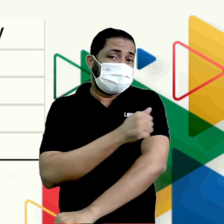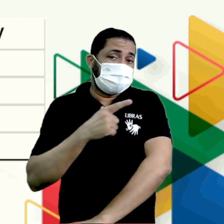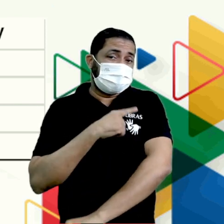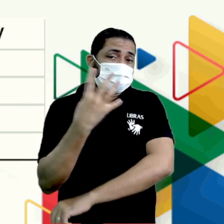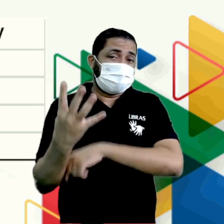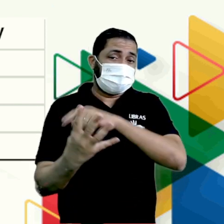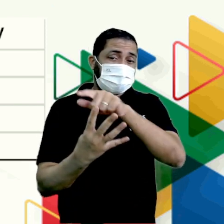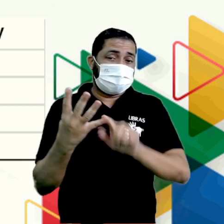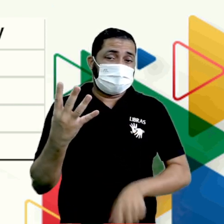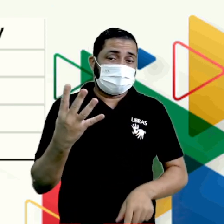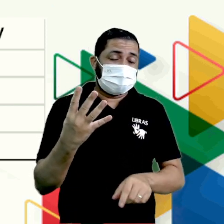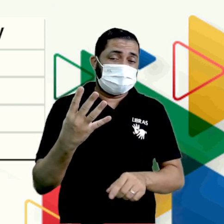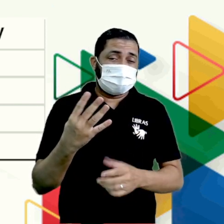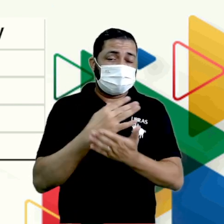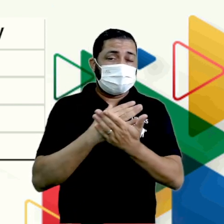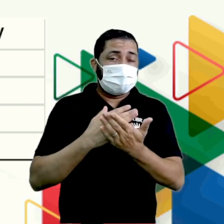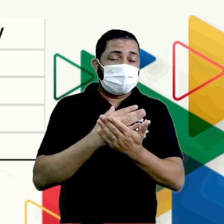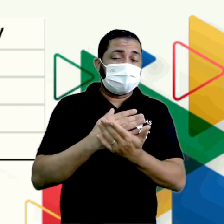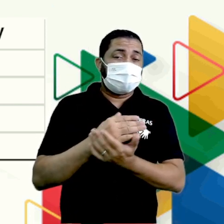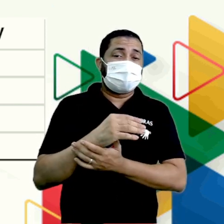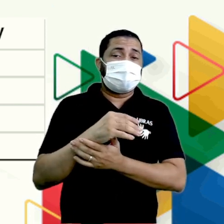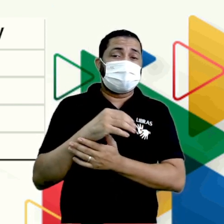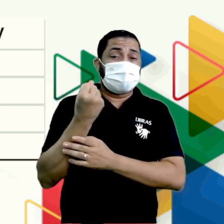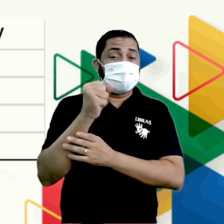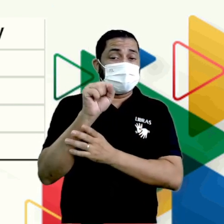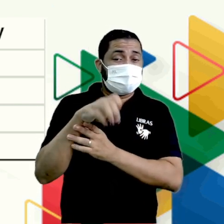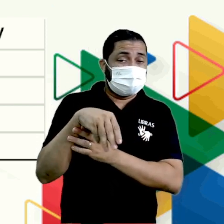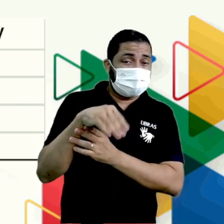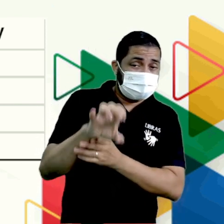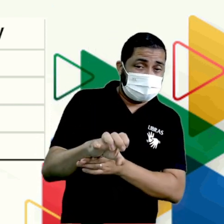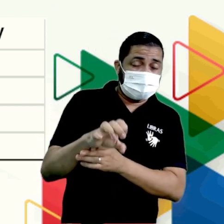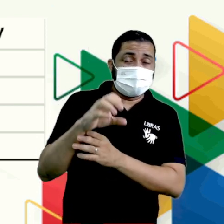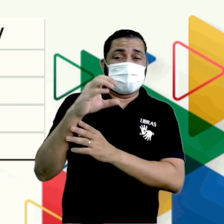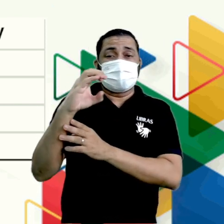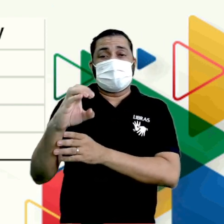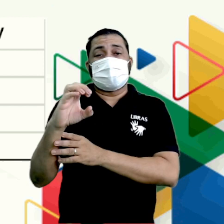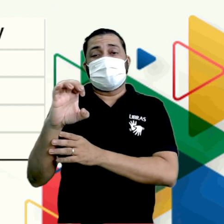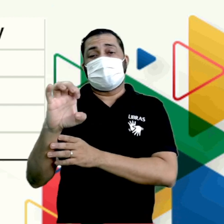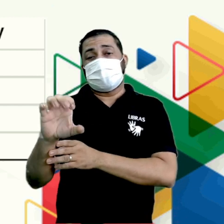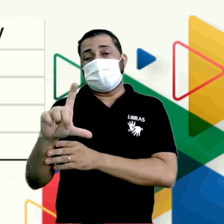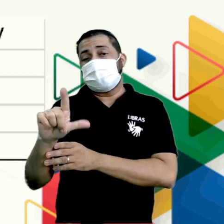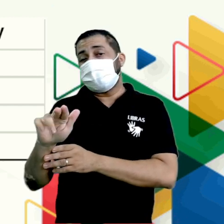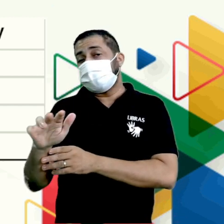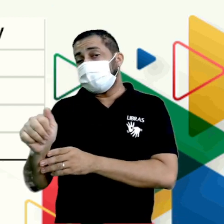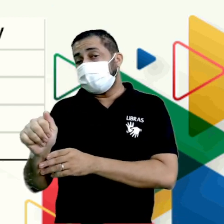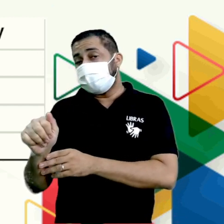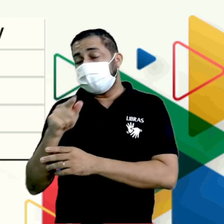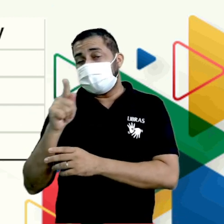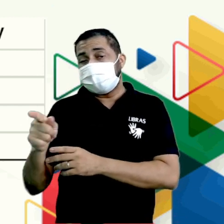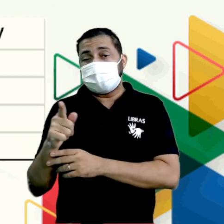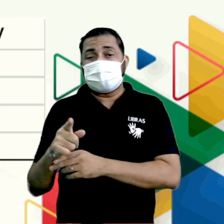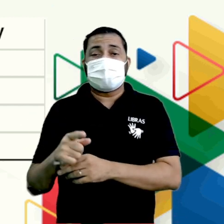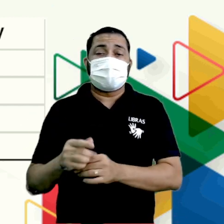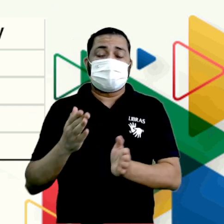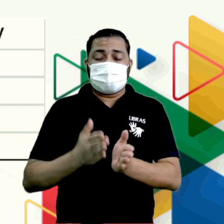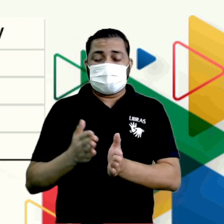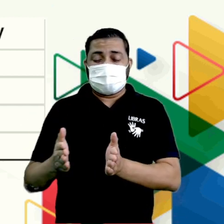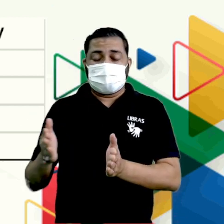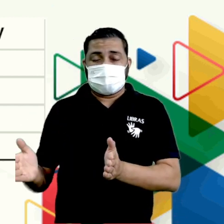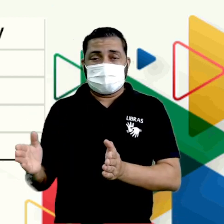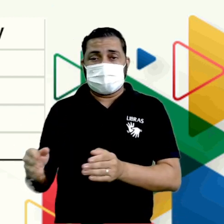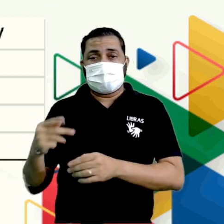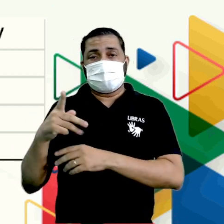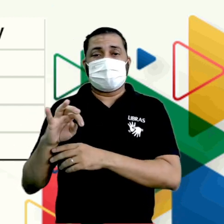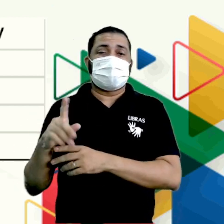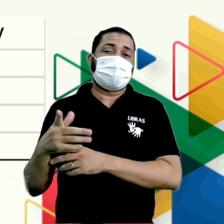4 semicélulas. Olha, semicélula é o que nós chamamos em eletroquímica de parte da pilha